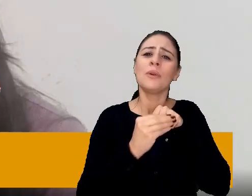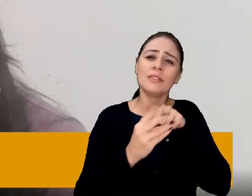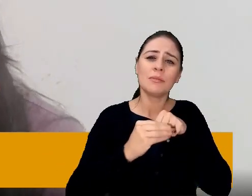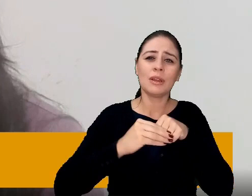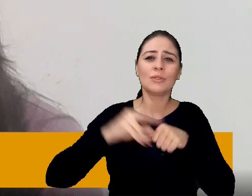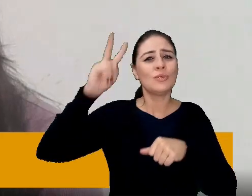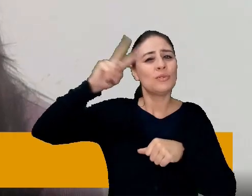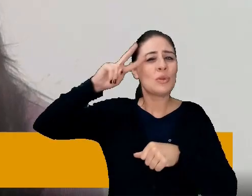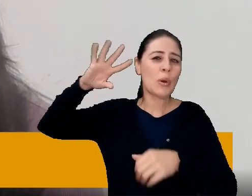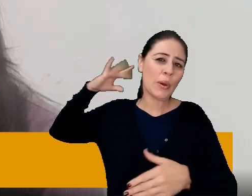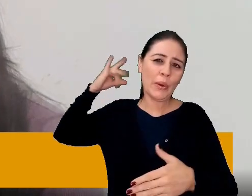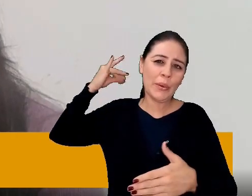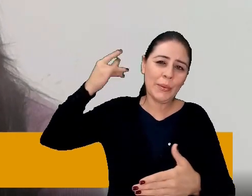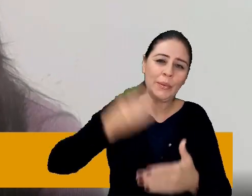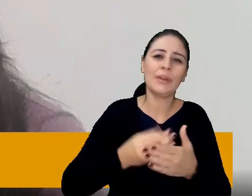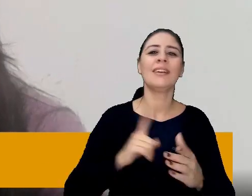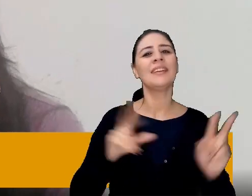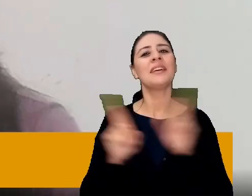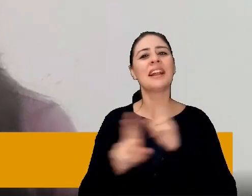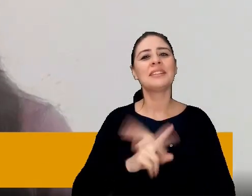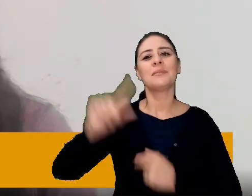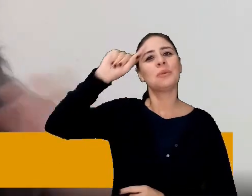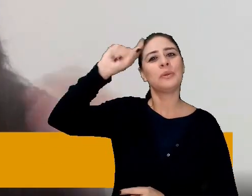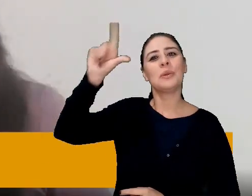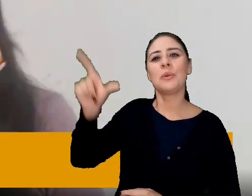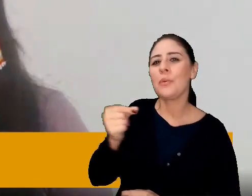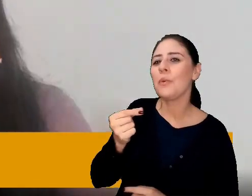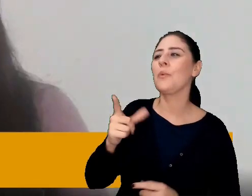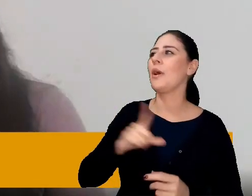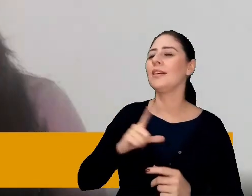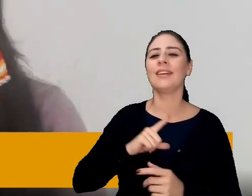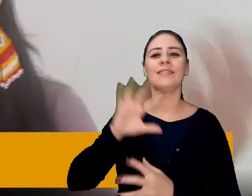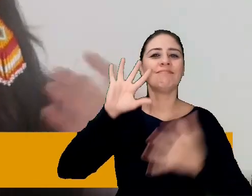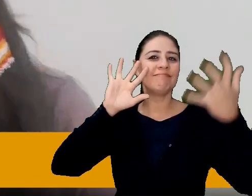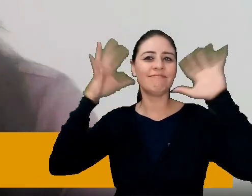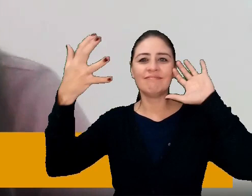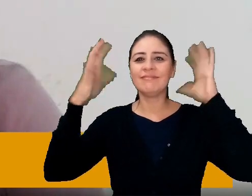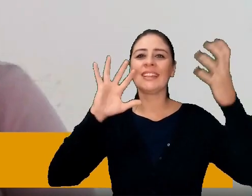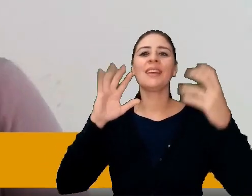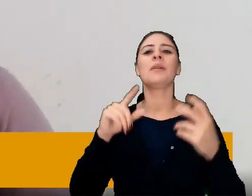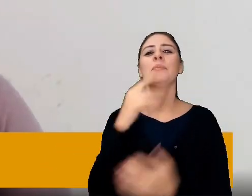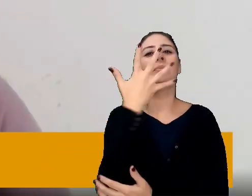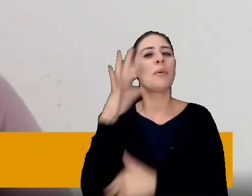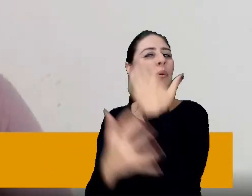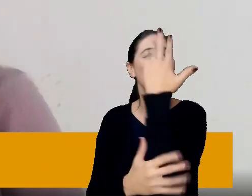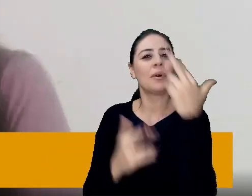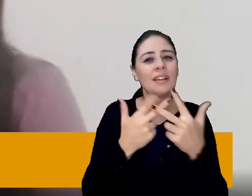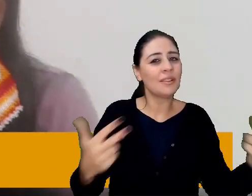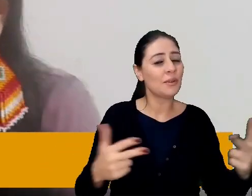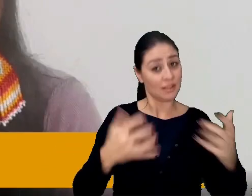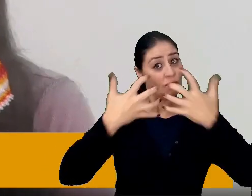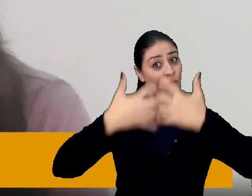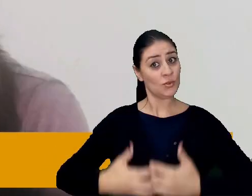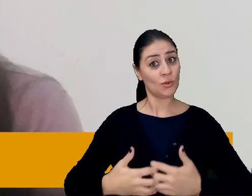milenares, que a gente tem um outro relacionamento com a lua, com o tempo, com a estação, né? Com